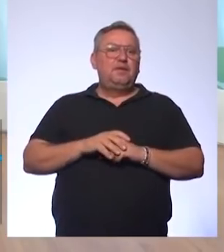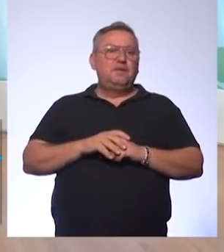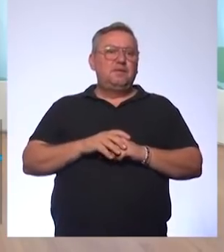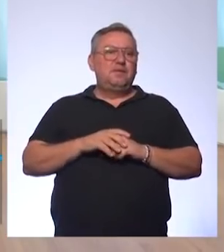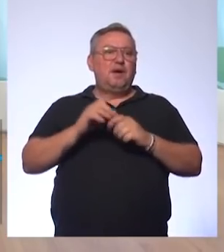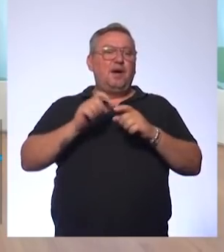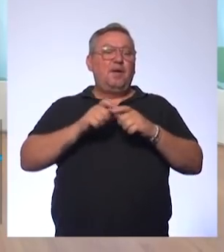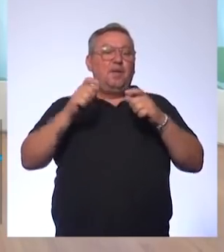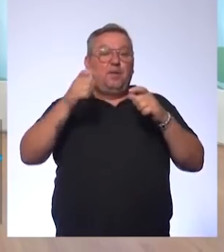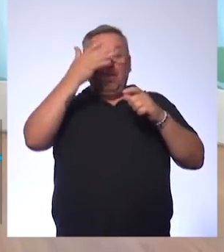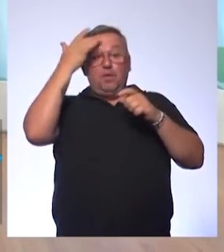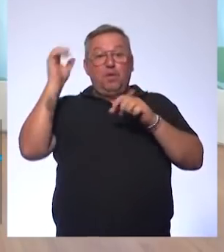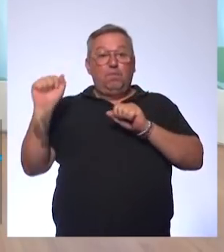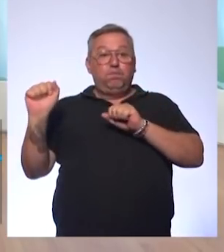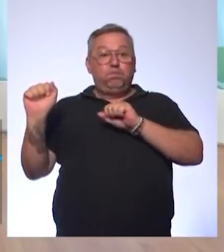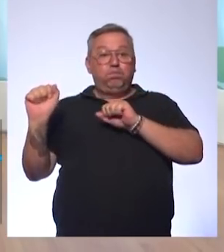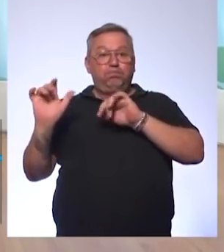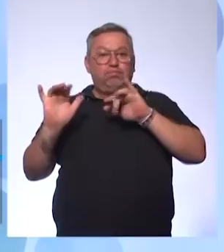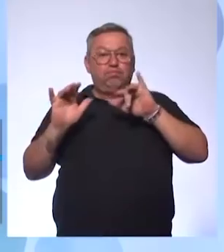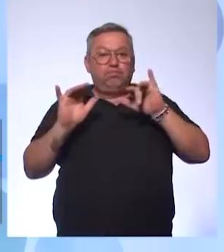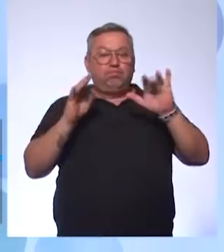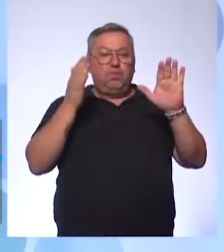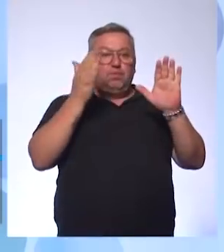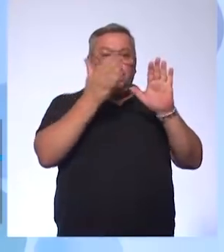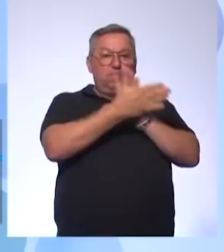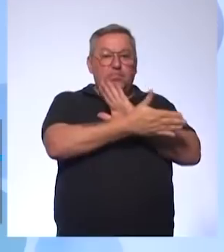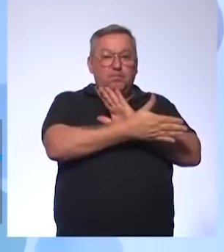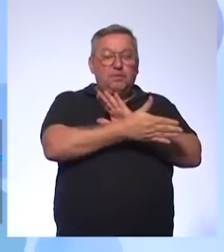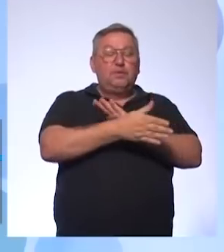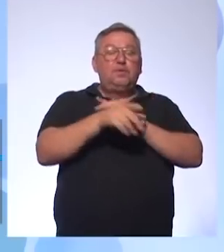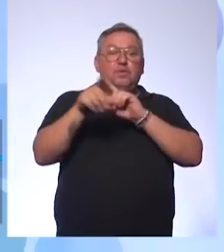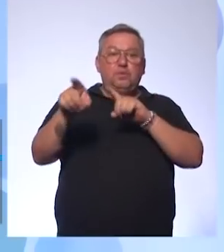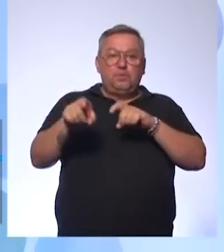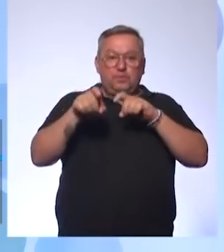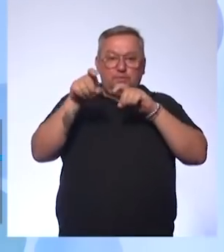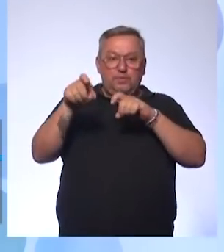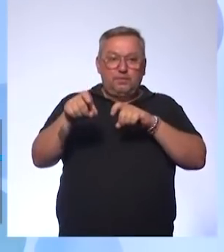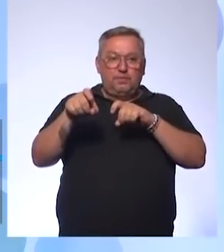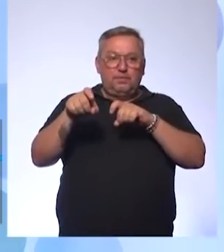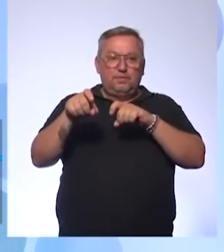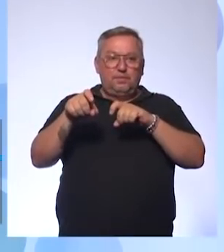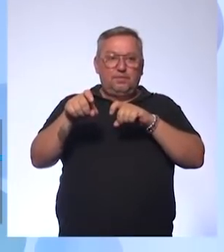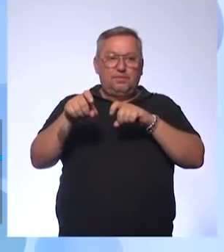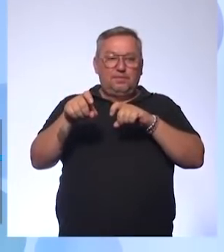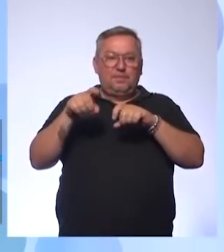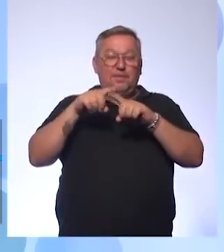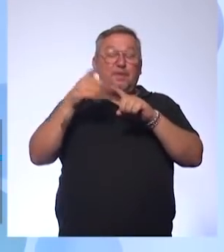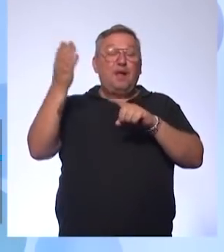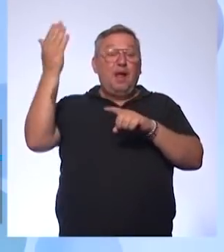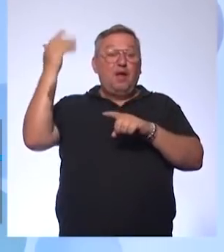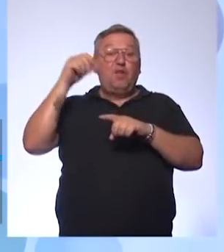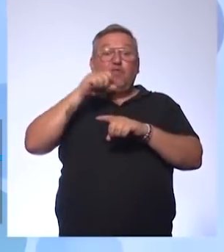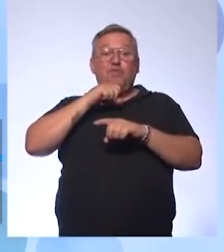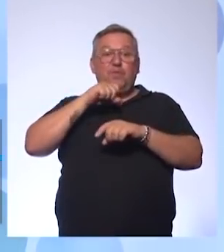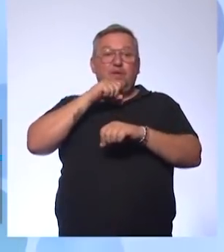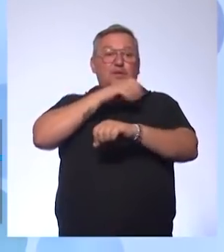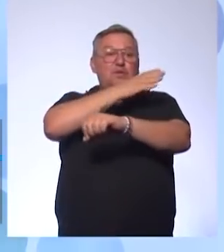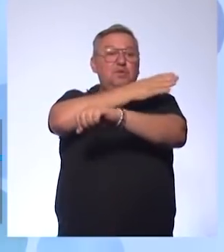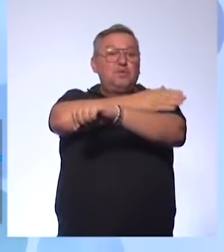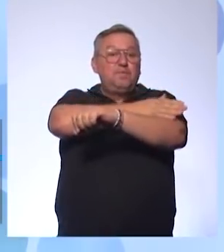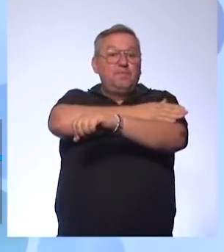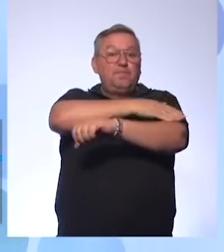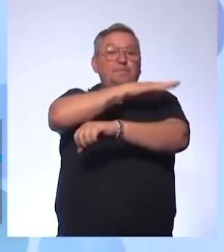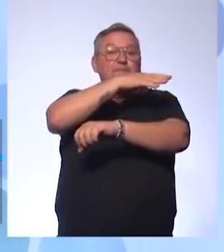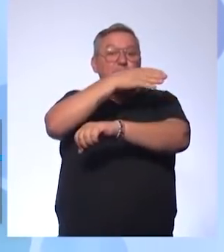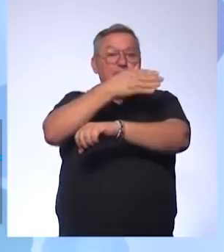maior parte das pessoas fizeram isso, nessa transição de mundo medieval, de antiguidade para